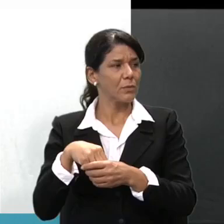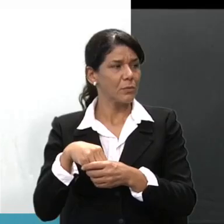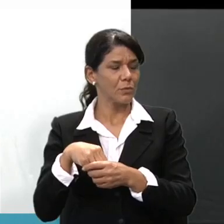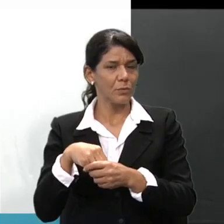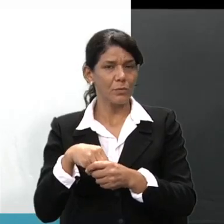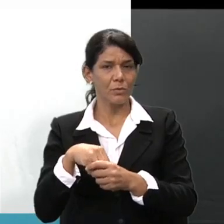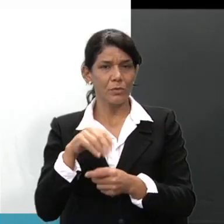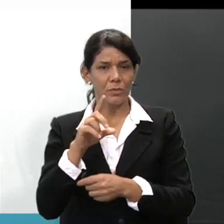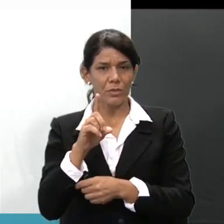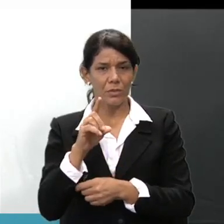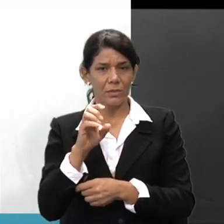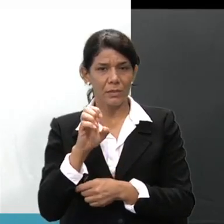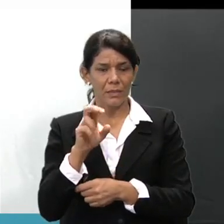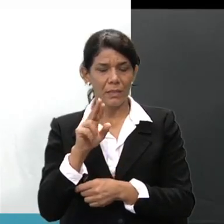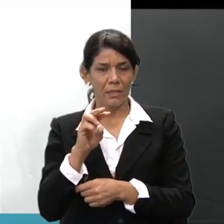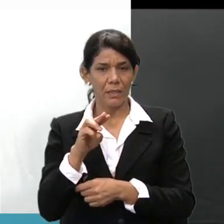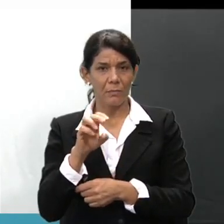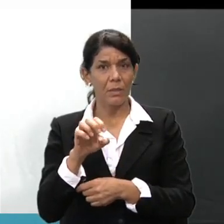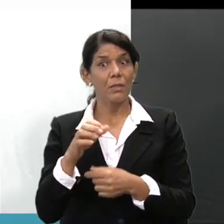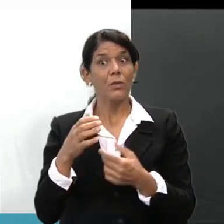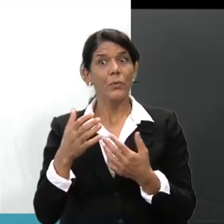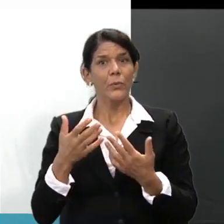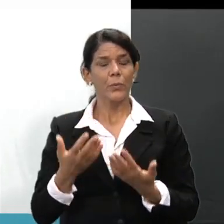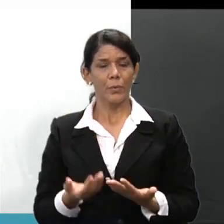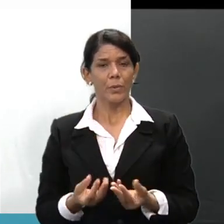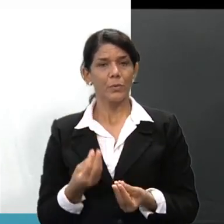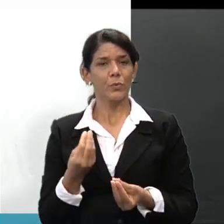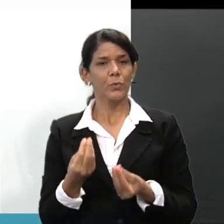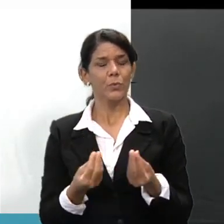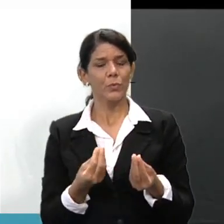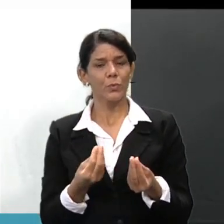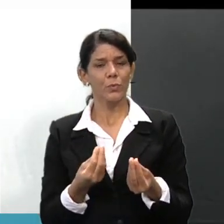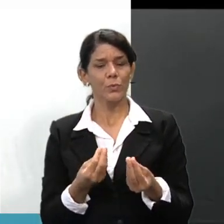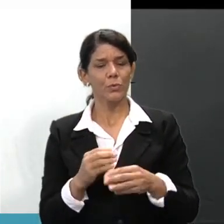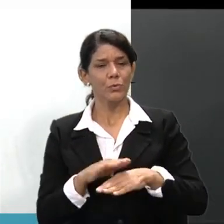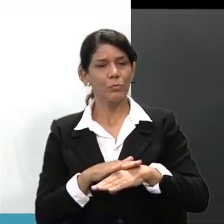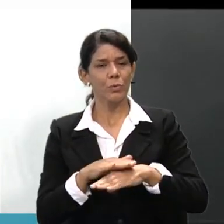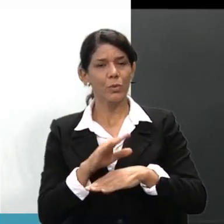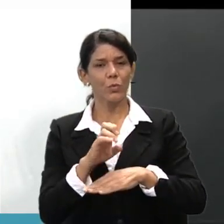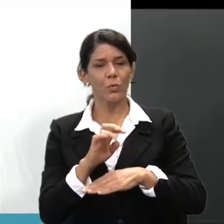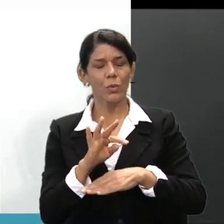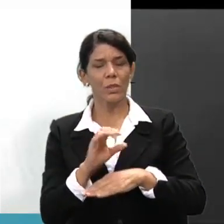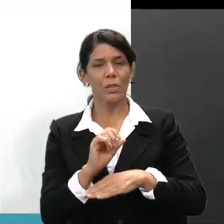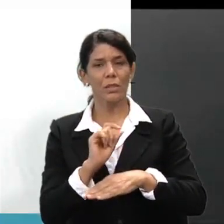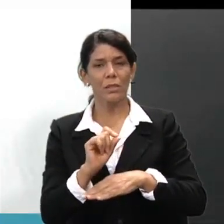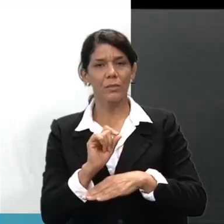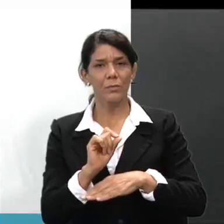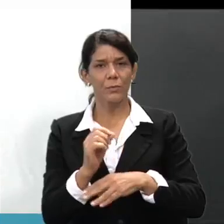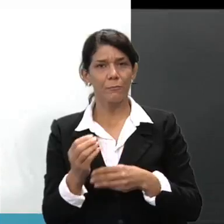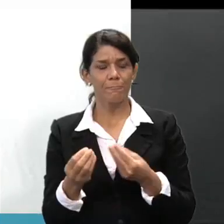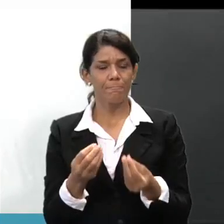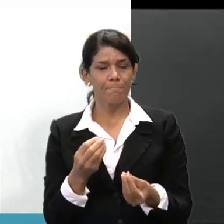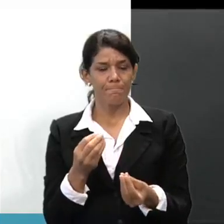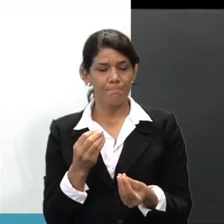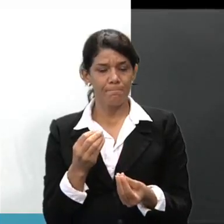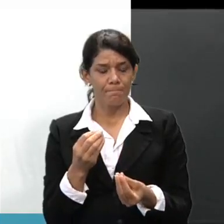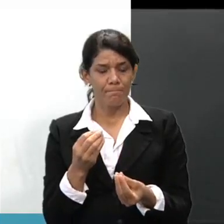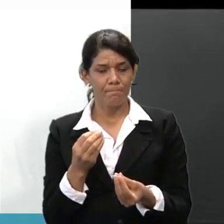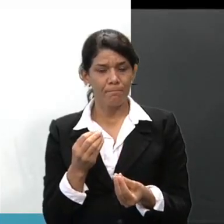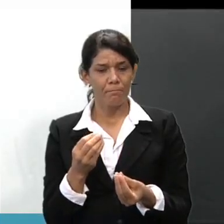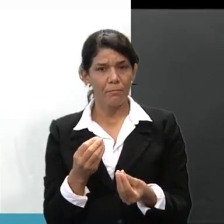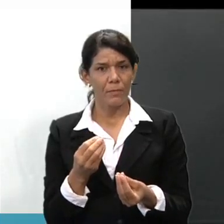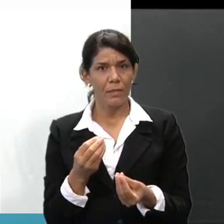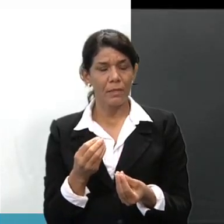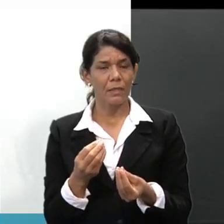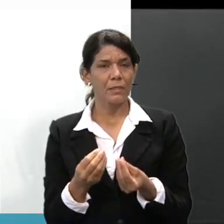de derme, enquanto que a subcutânea é na região, então,